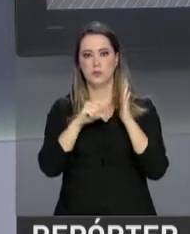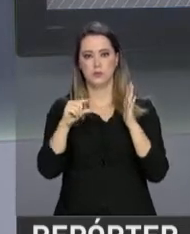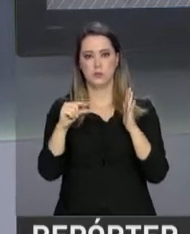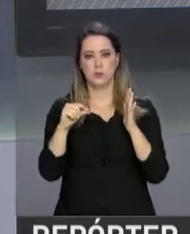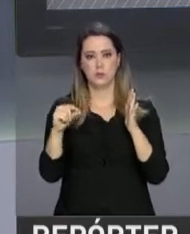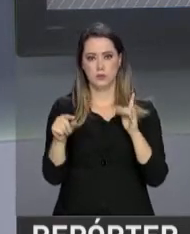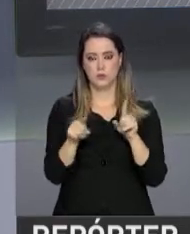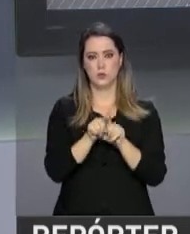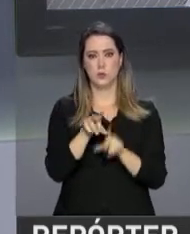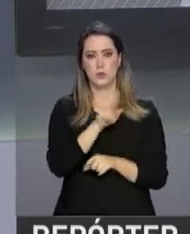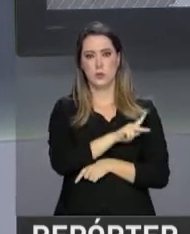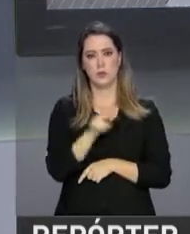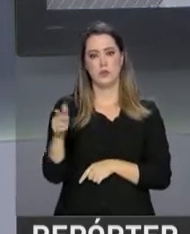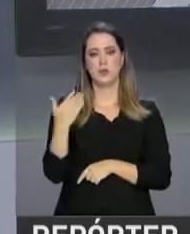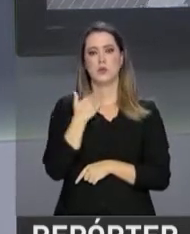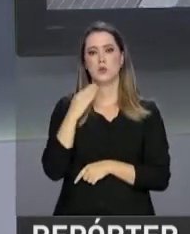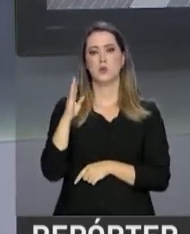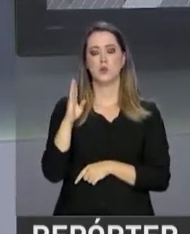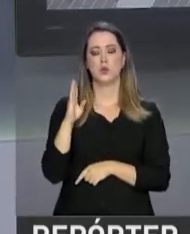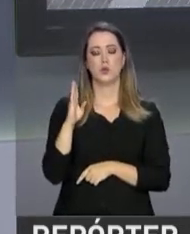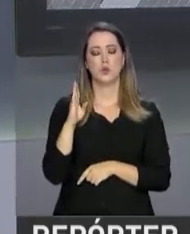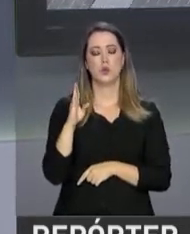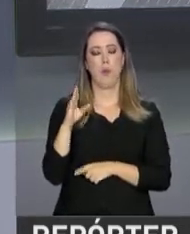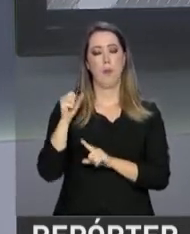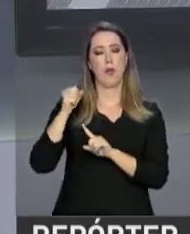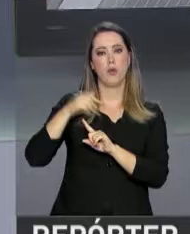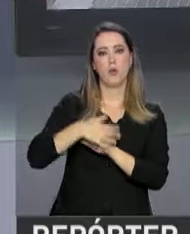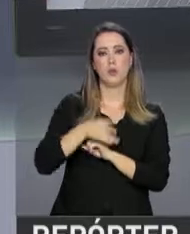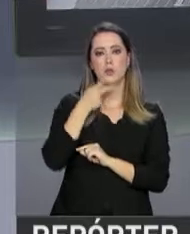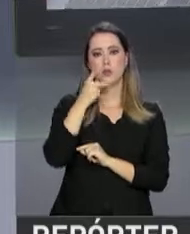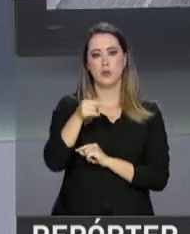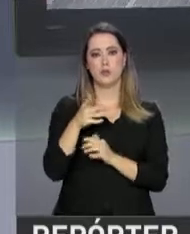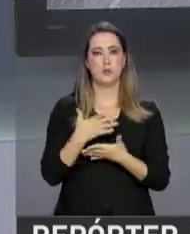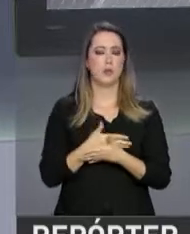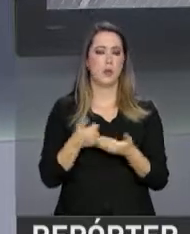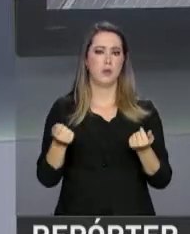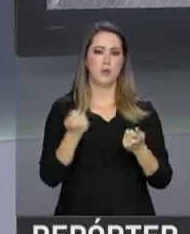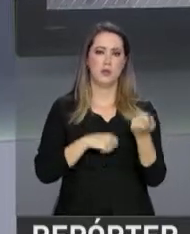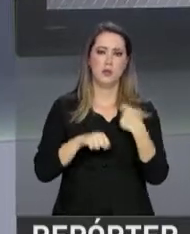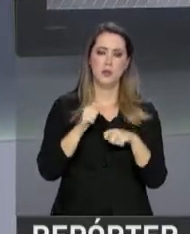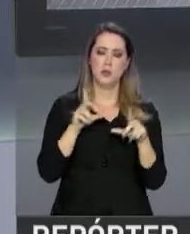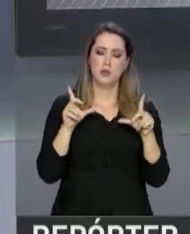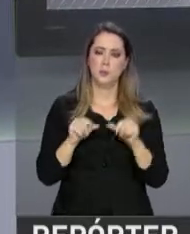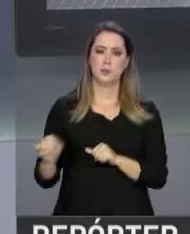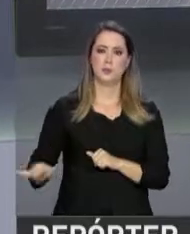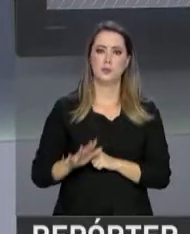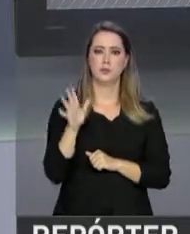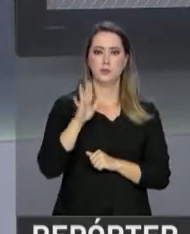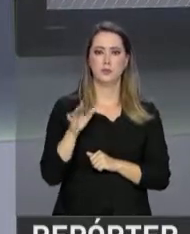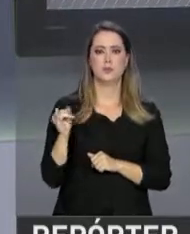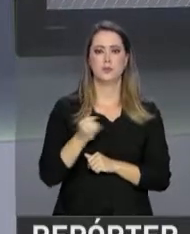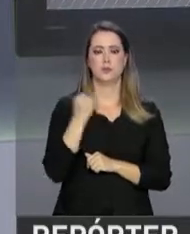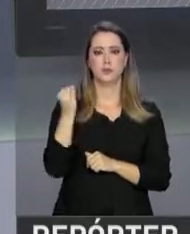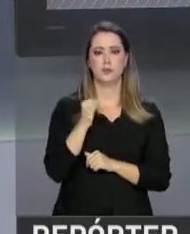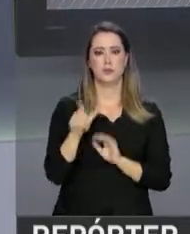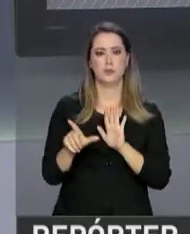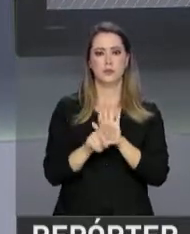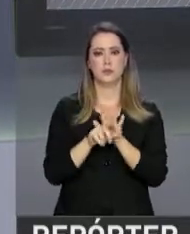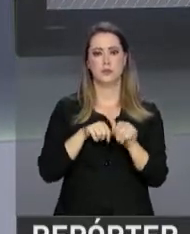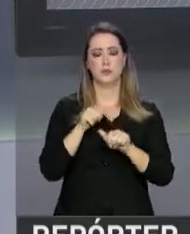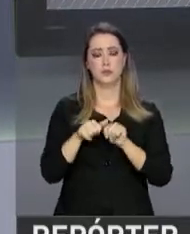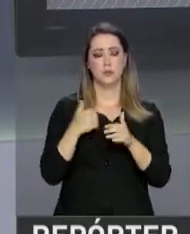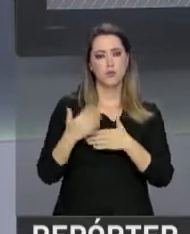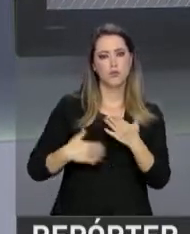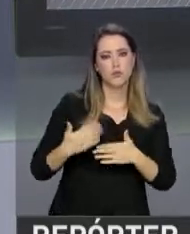o preço dentro do banco central ilan goldfajn em comentou sobre a melhora econômica a queda da inflação ea importância das reformas